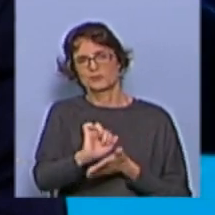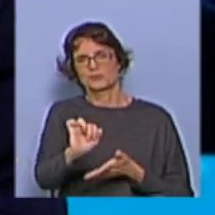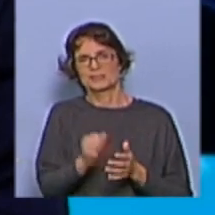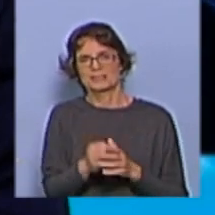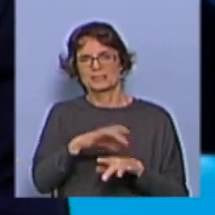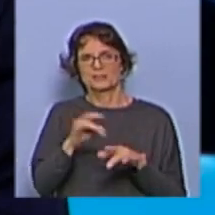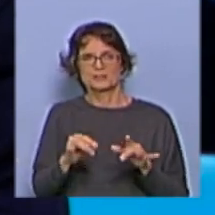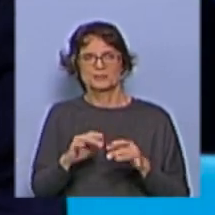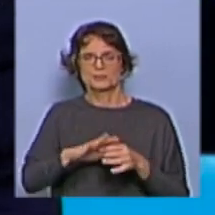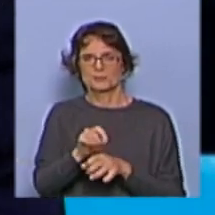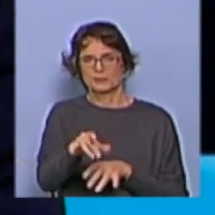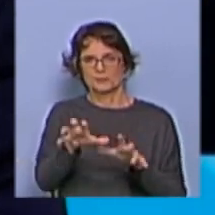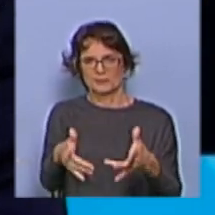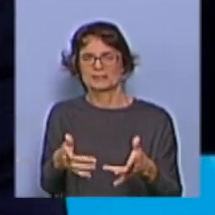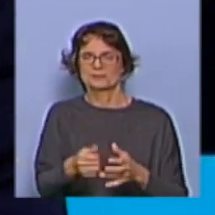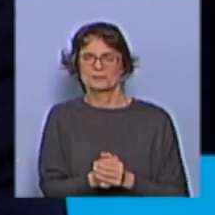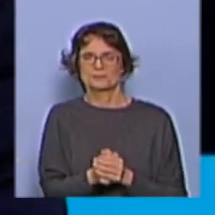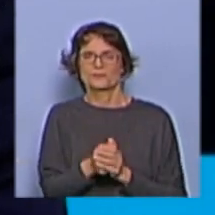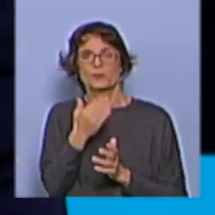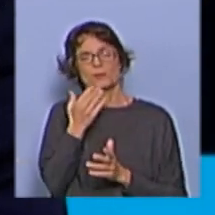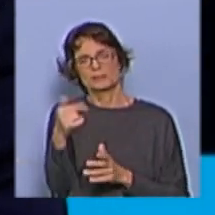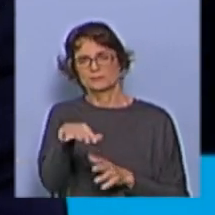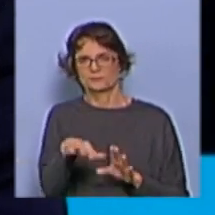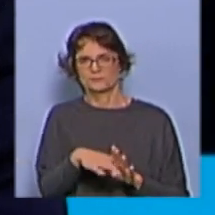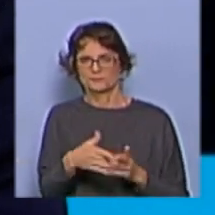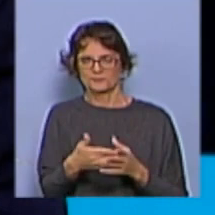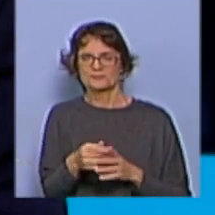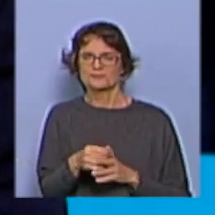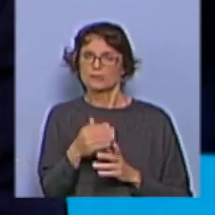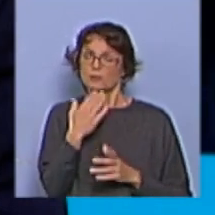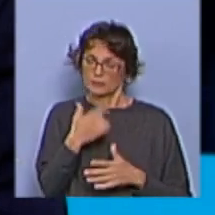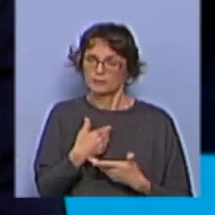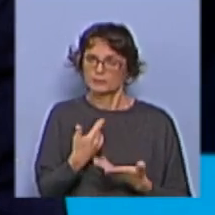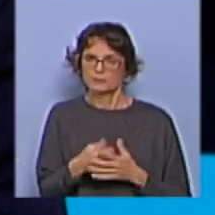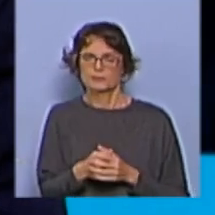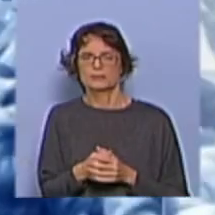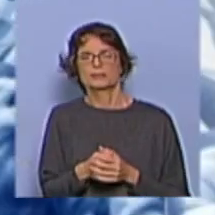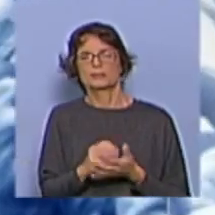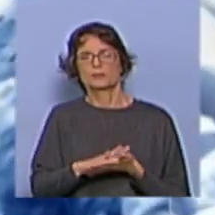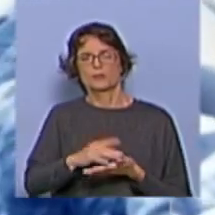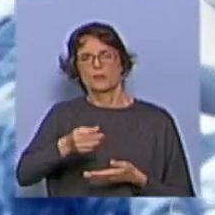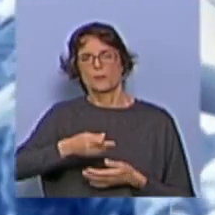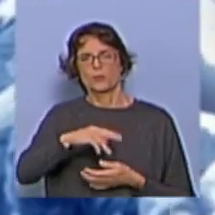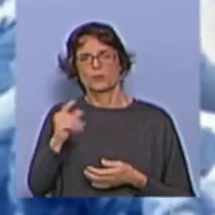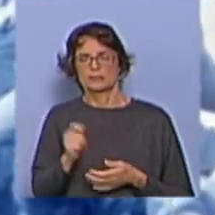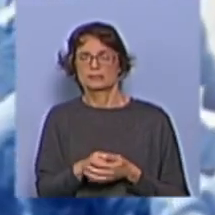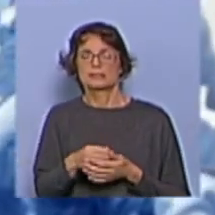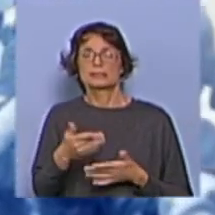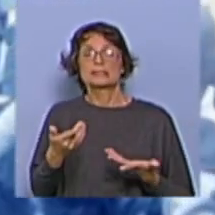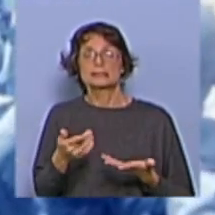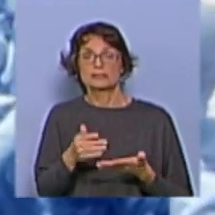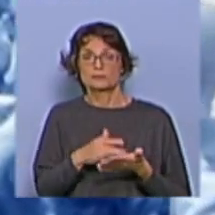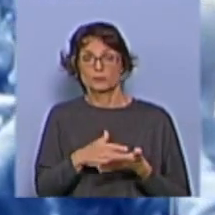Eclésia. Não, nós é que agradecemos e em nome da editora Paulina também. Muito obrigado. E ficamos à espera então desse livro, que chega às